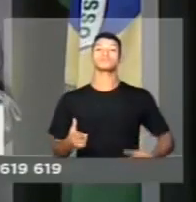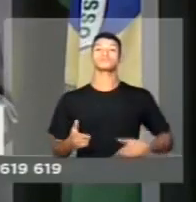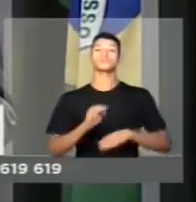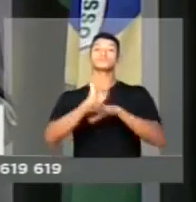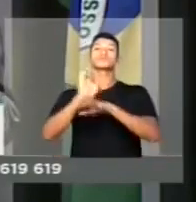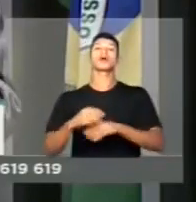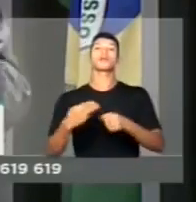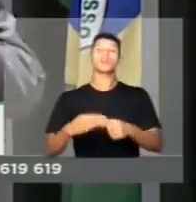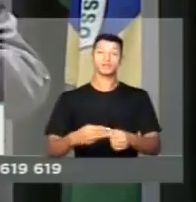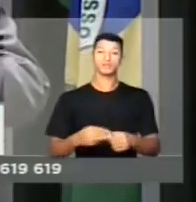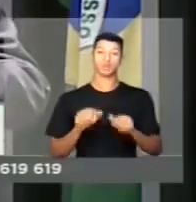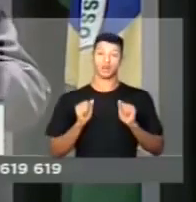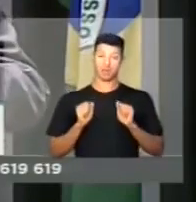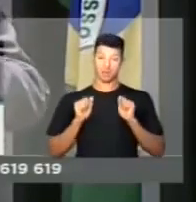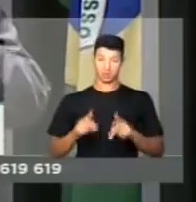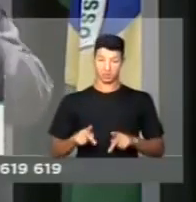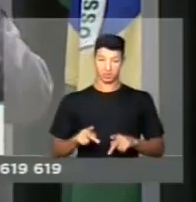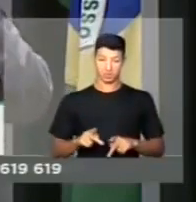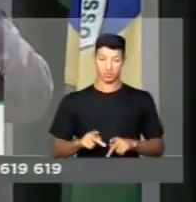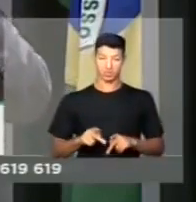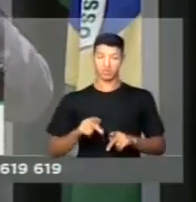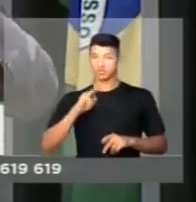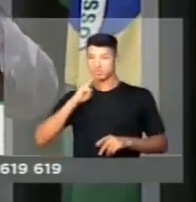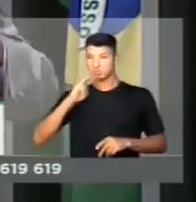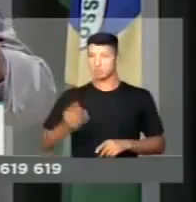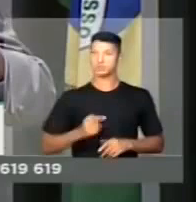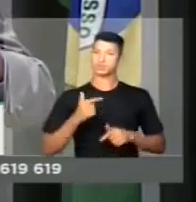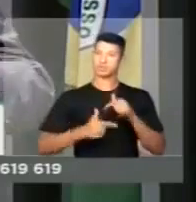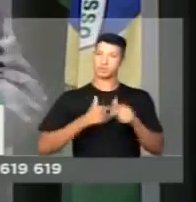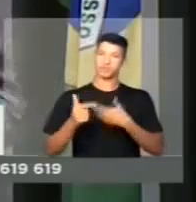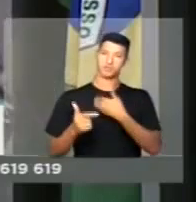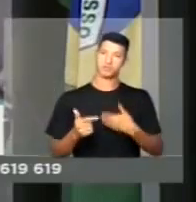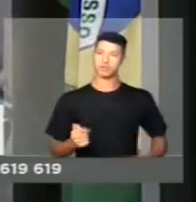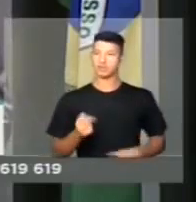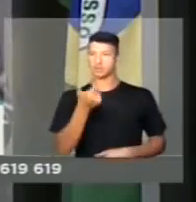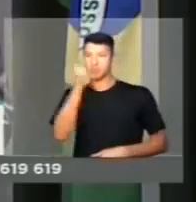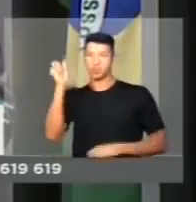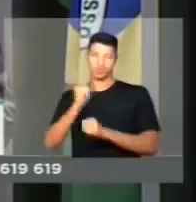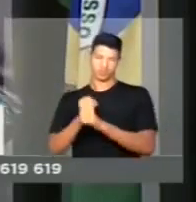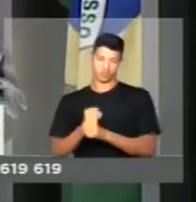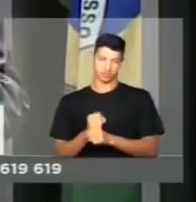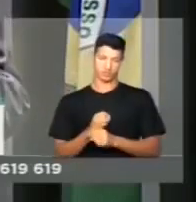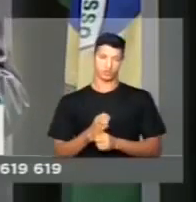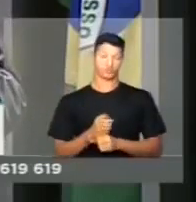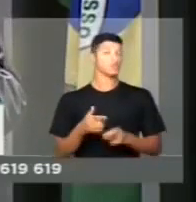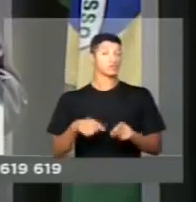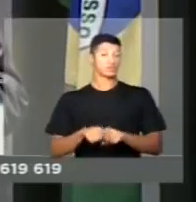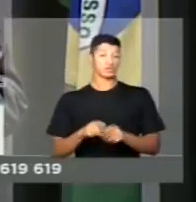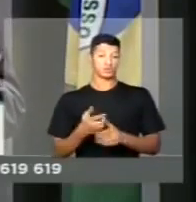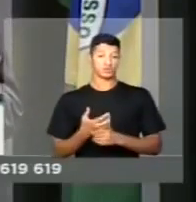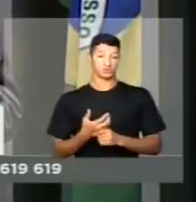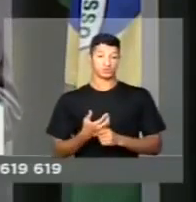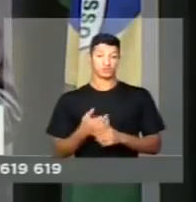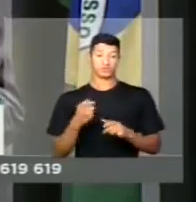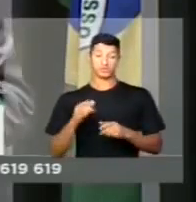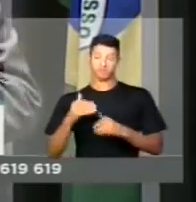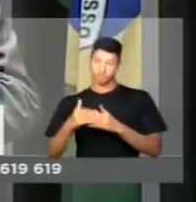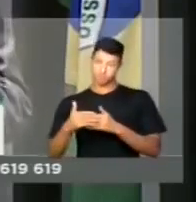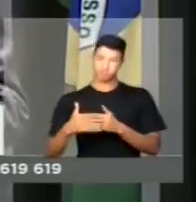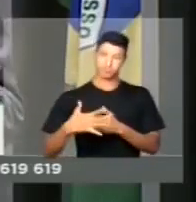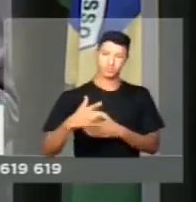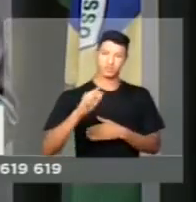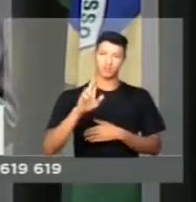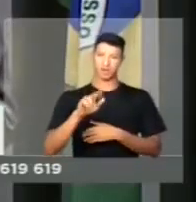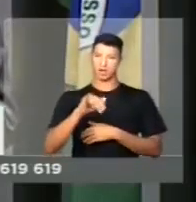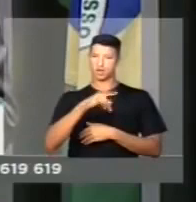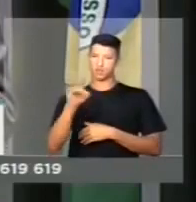estados e municípios? A aposentadoria de milhões de funcionários públicos nos próximos anos. Então, que daqui para frente, a